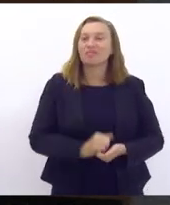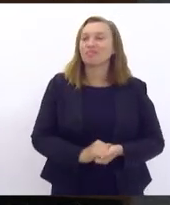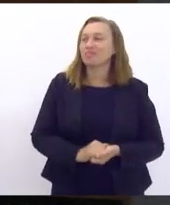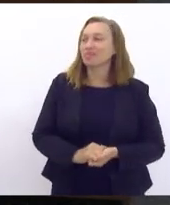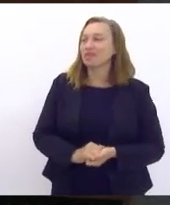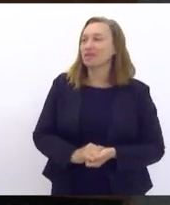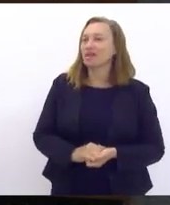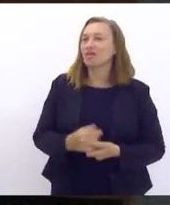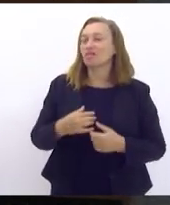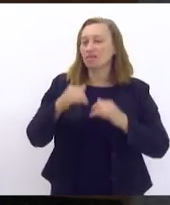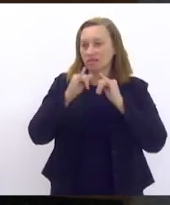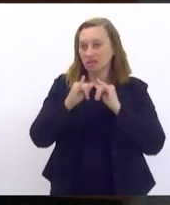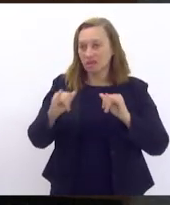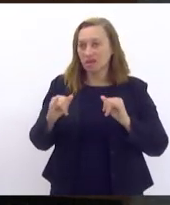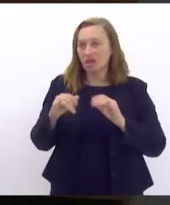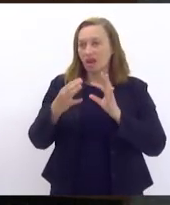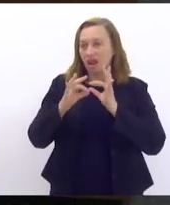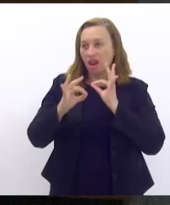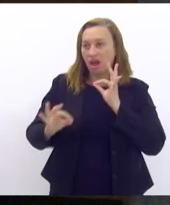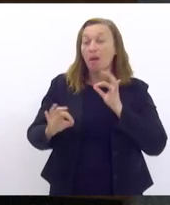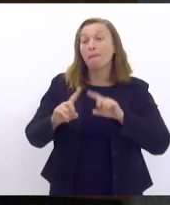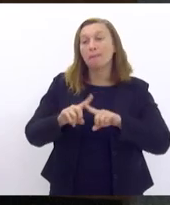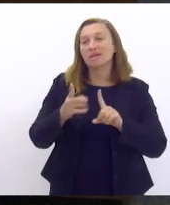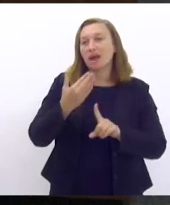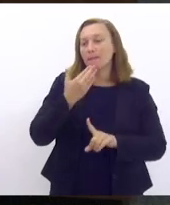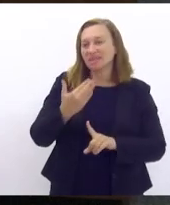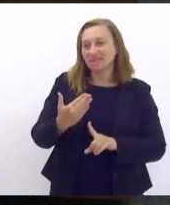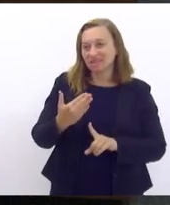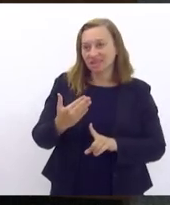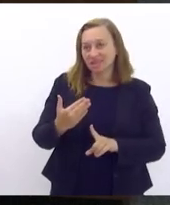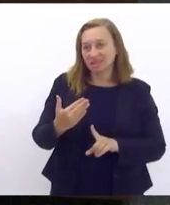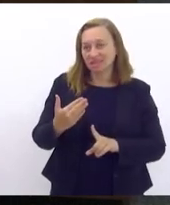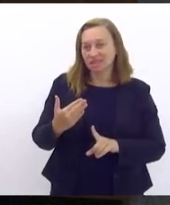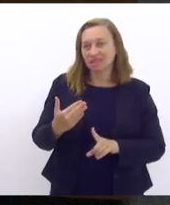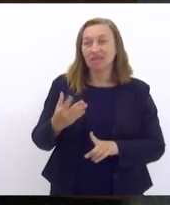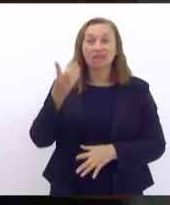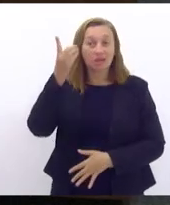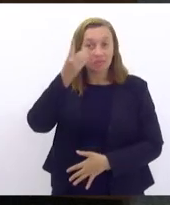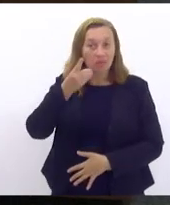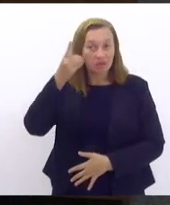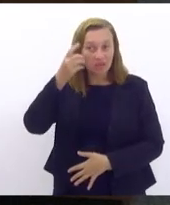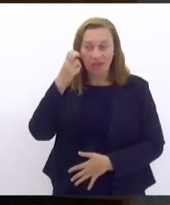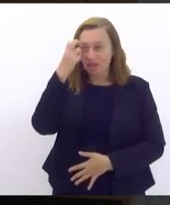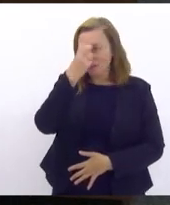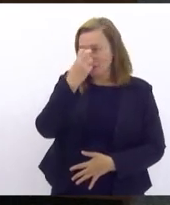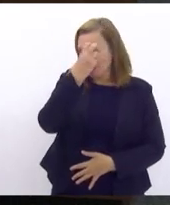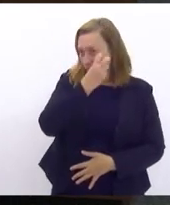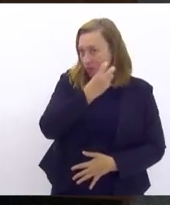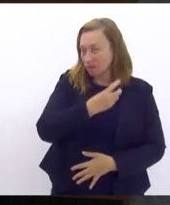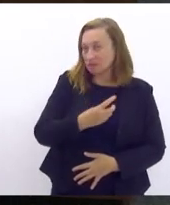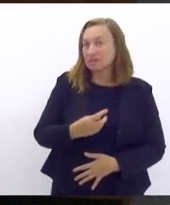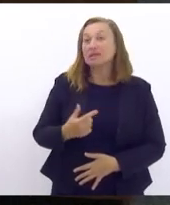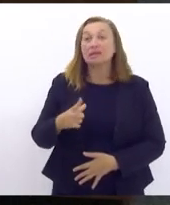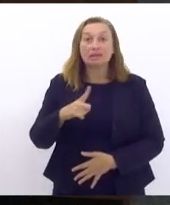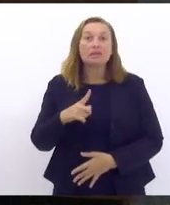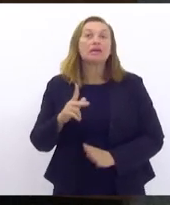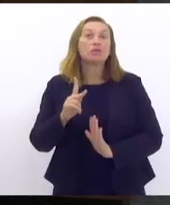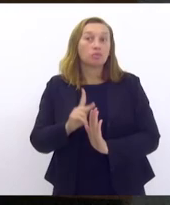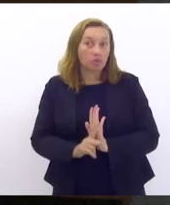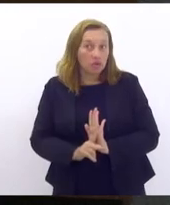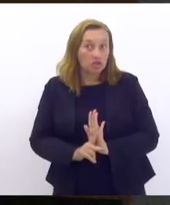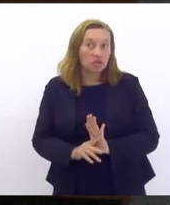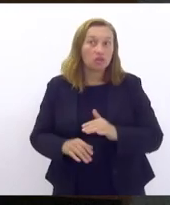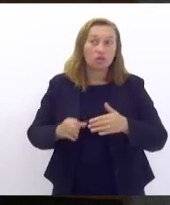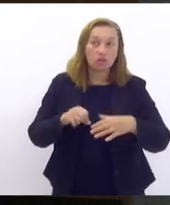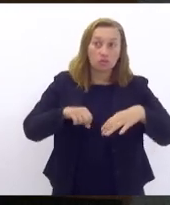ia fazer uma declaração mais longa, mas a pedido da intrépida deputada Verônica, que tem um projeto sobre